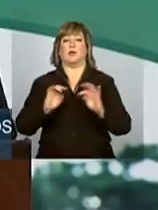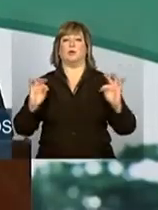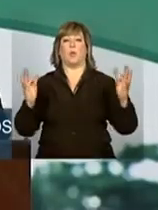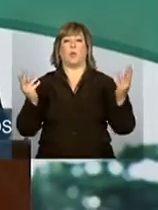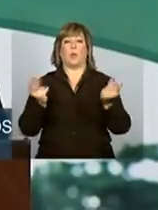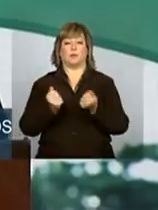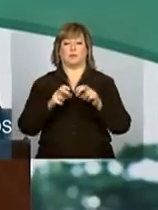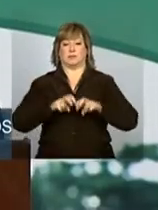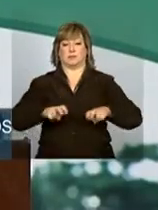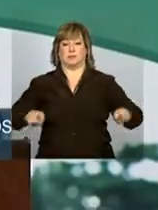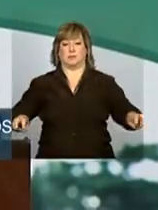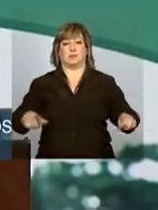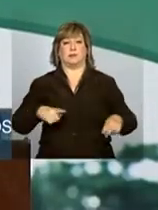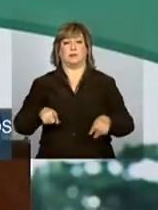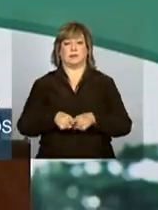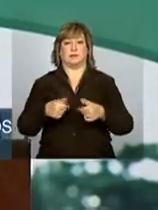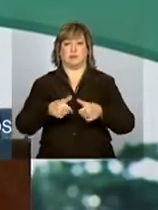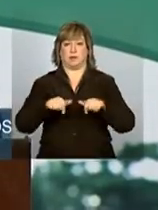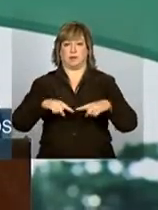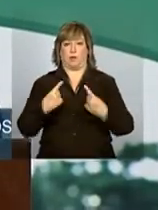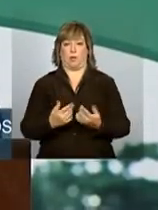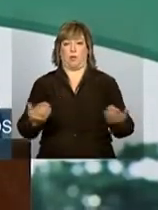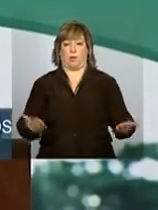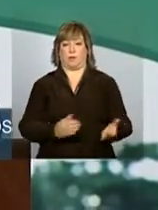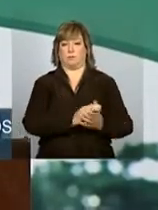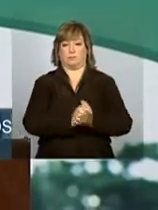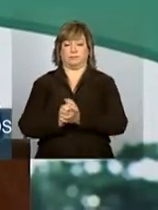a mesa e a todos aqui presentes.